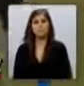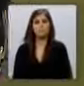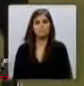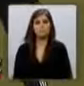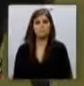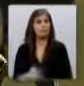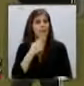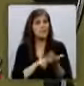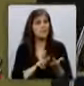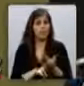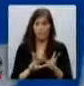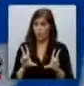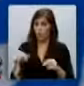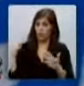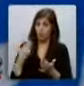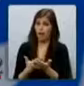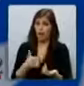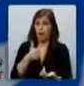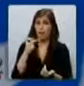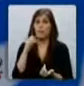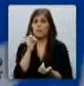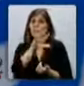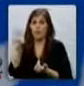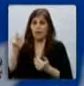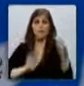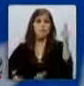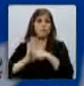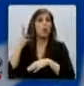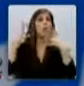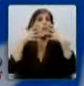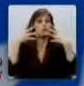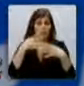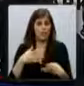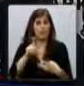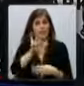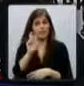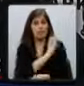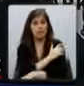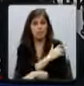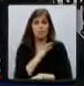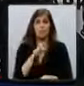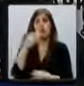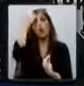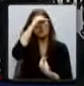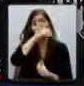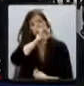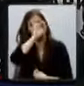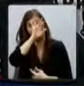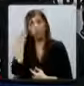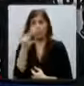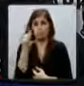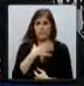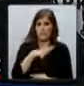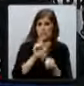A verdade é que nunca até hoje o Basileia conseguiu chegar aos quartos de final da Liga dos Campeões. Paulo Sousa, que é um admirador do Futebol Clube do Porto, quer